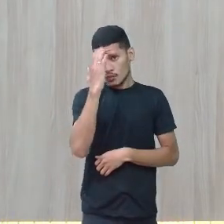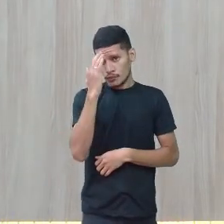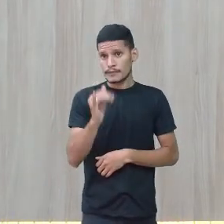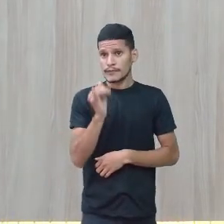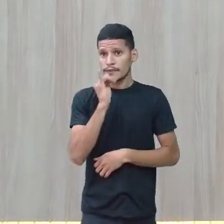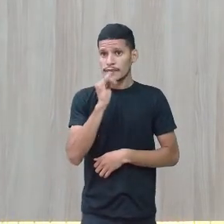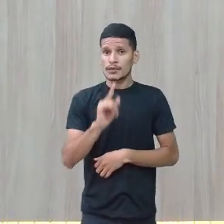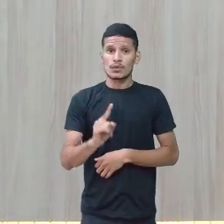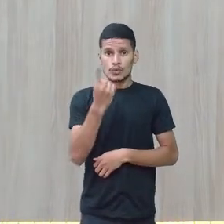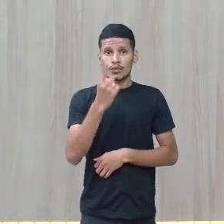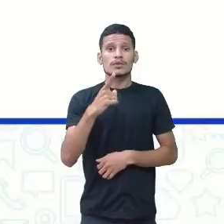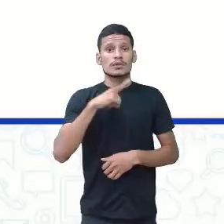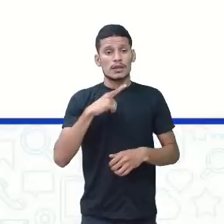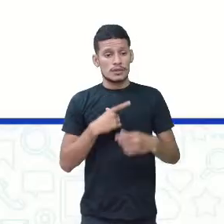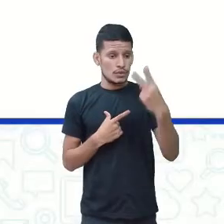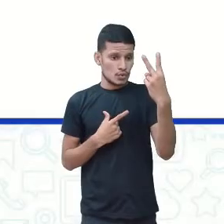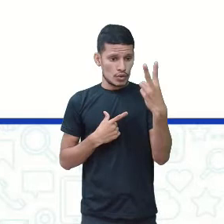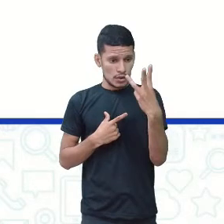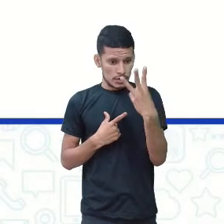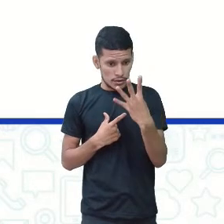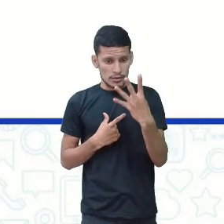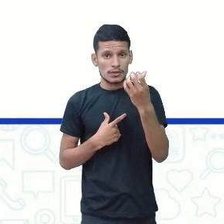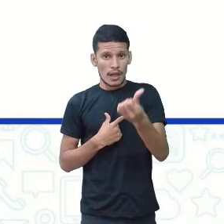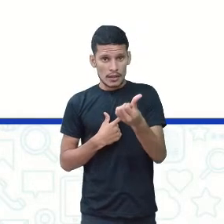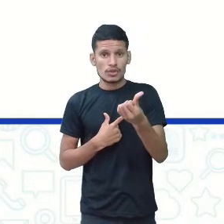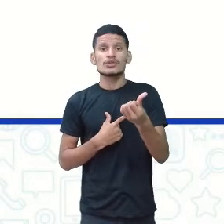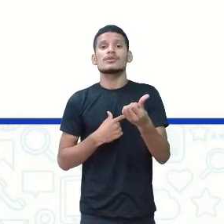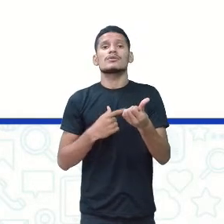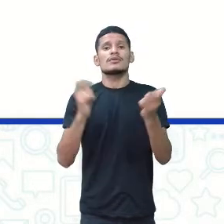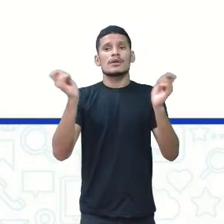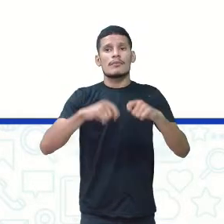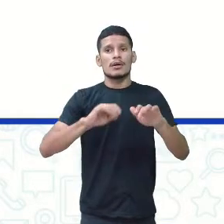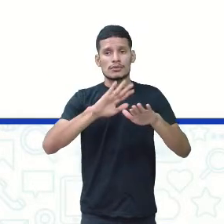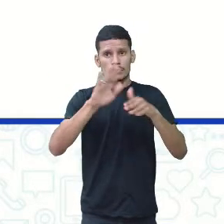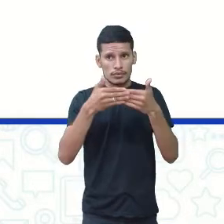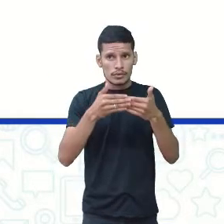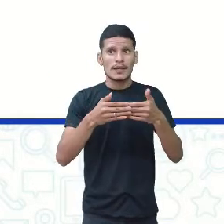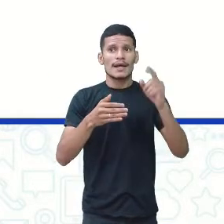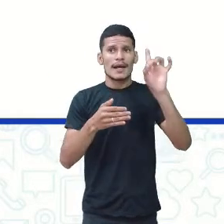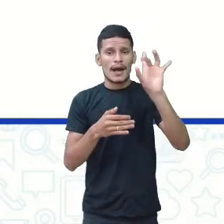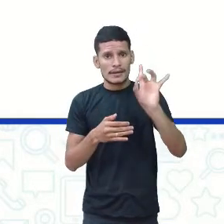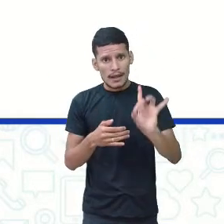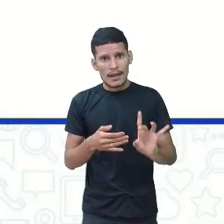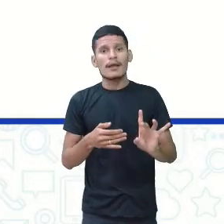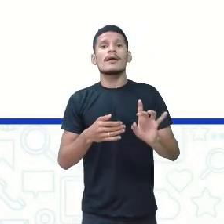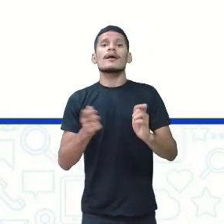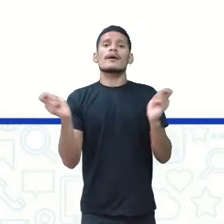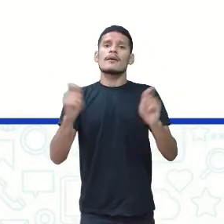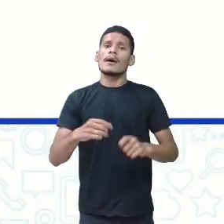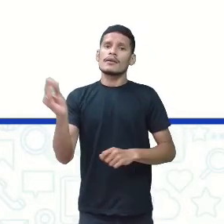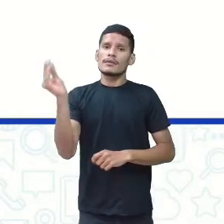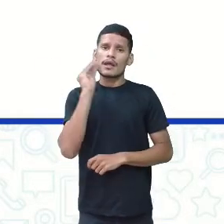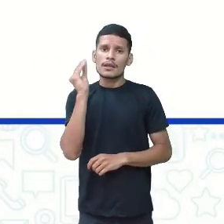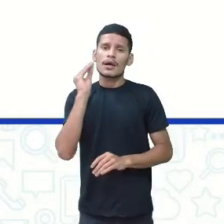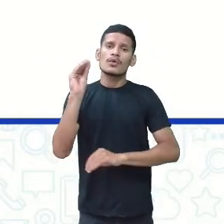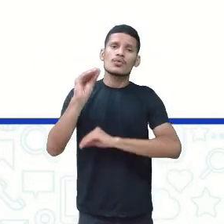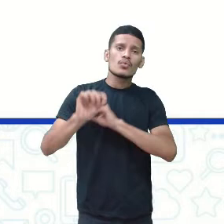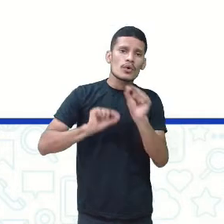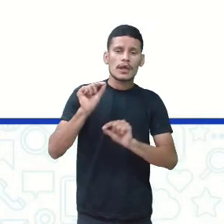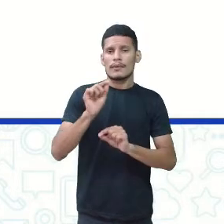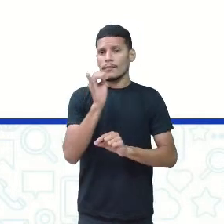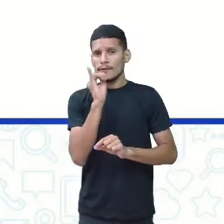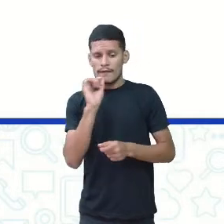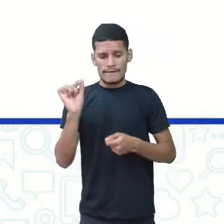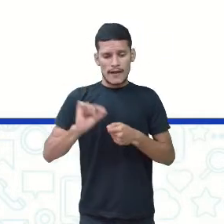eu coloquei os lados 2, 3 e 6 e para cada um desses lados, a gente vai tentar fazer essa condição. Eu